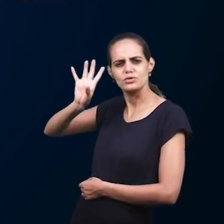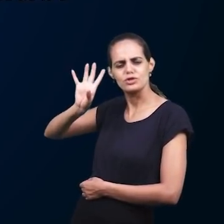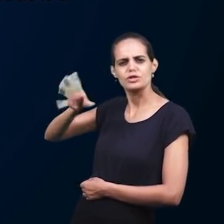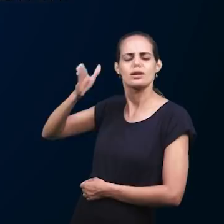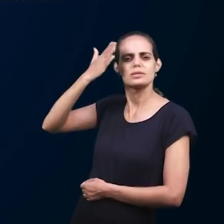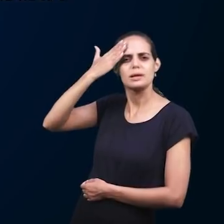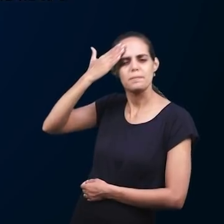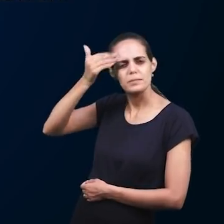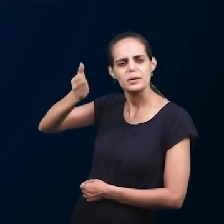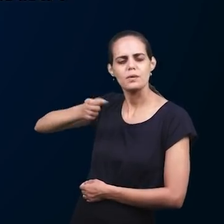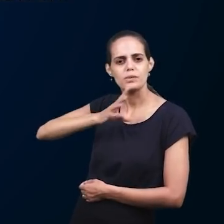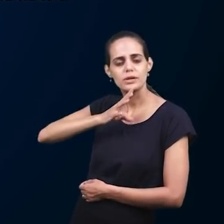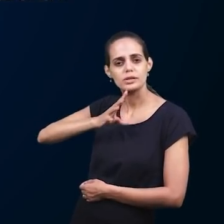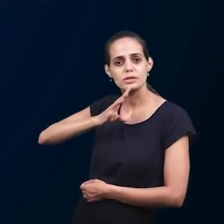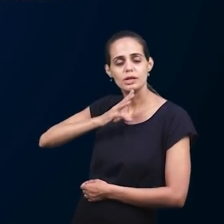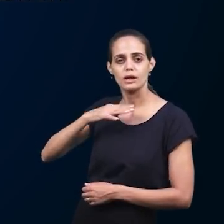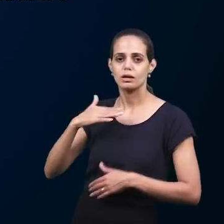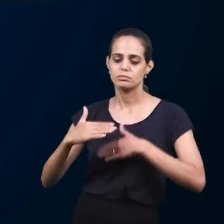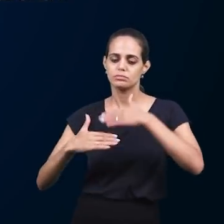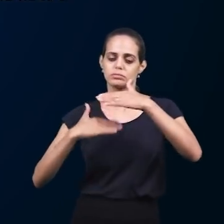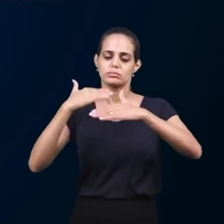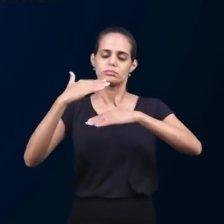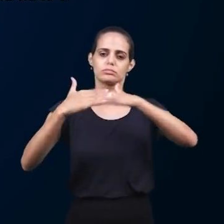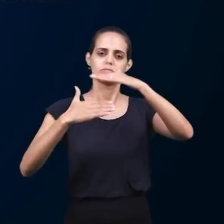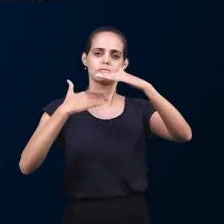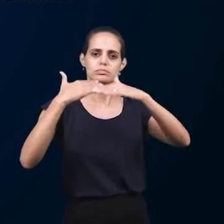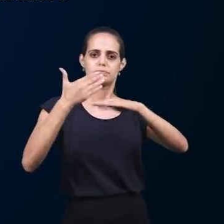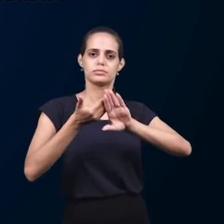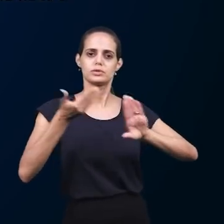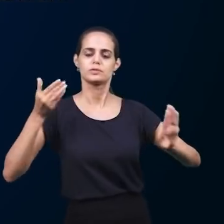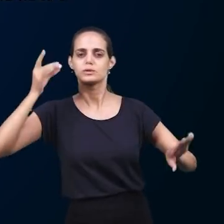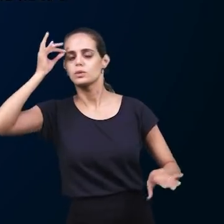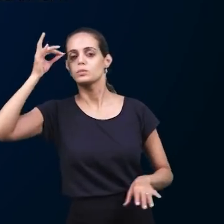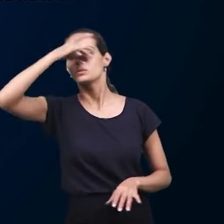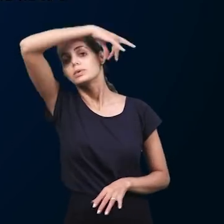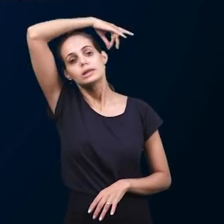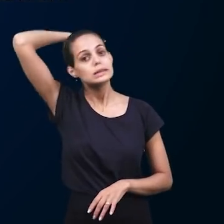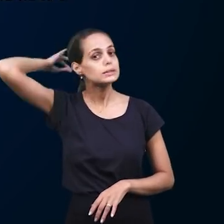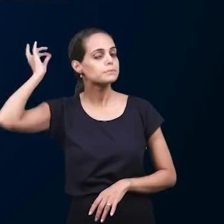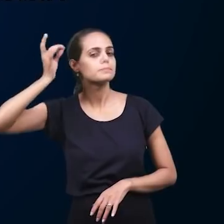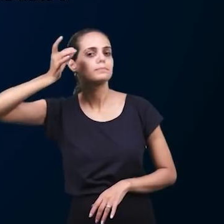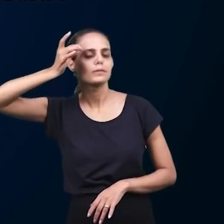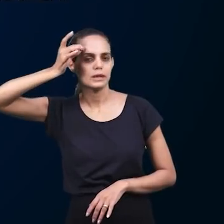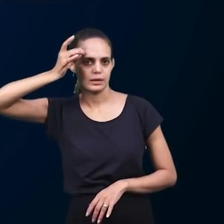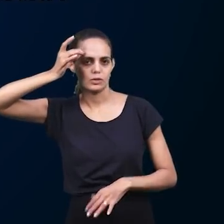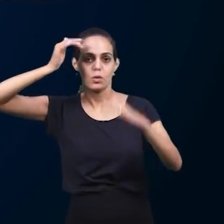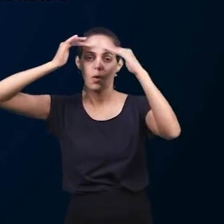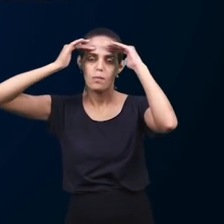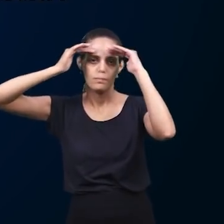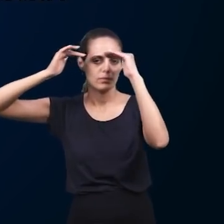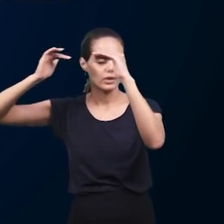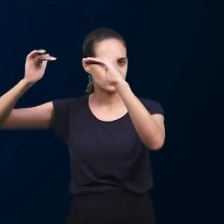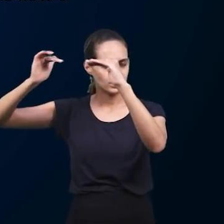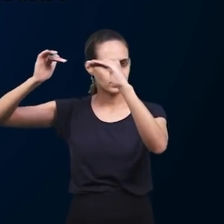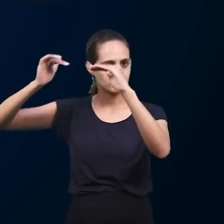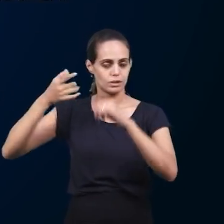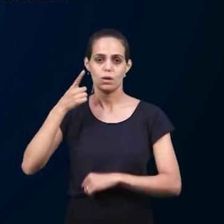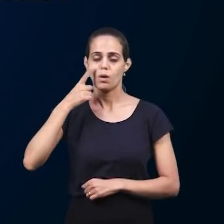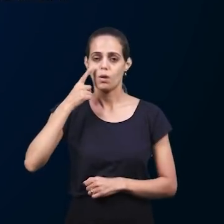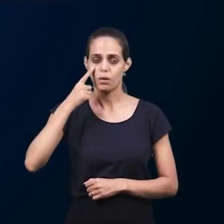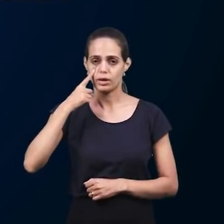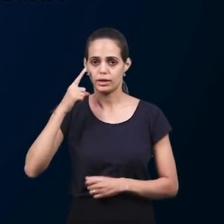em santificação do Espírito para obediência. Então vejam vocês que a salvação é ato